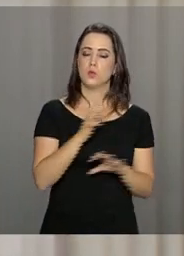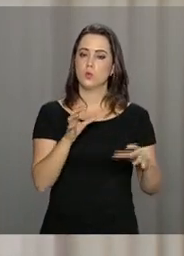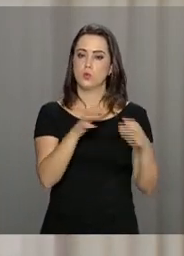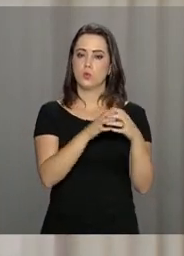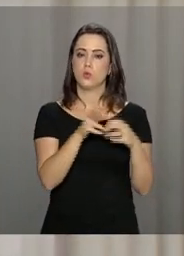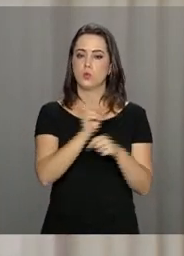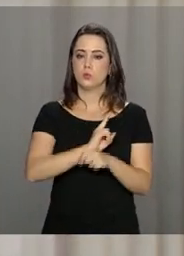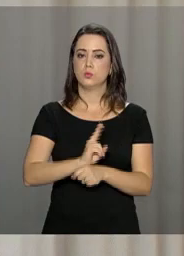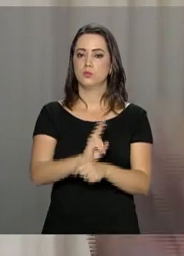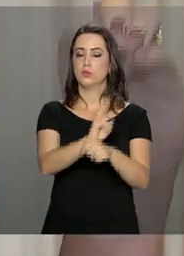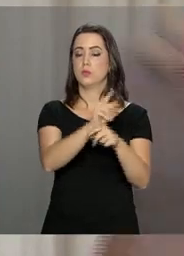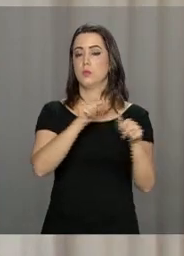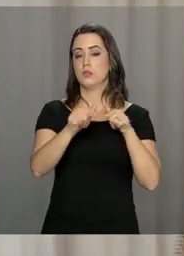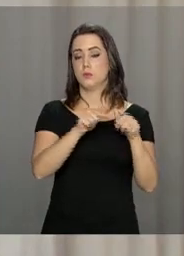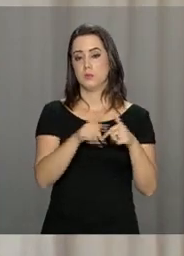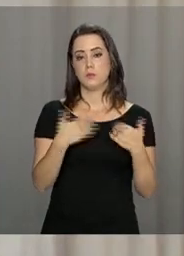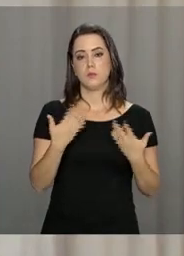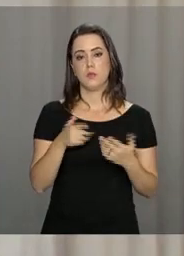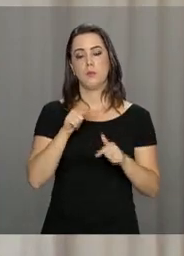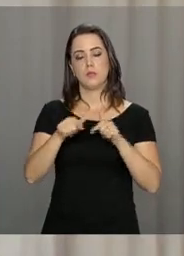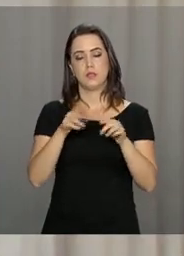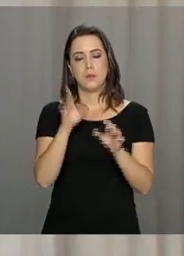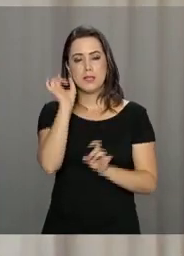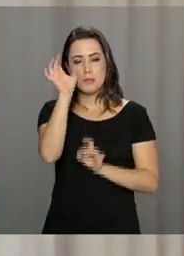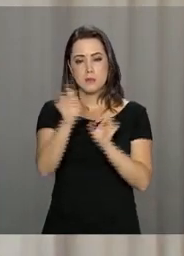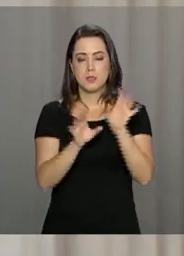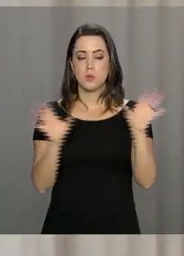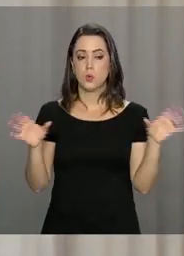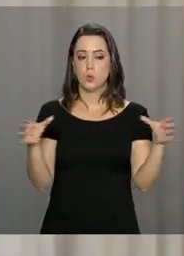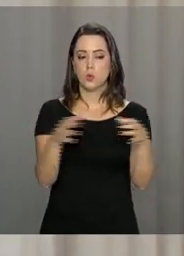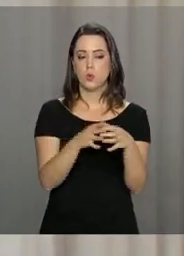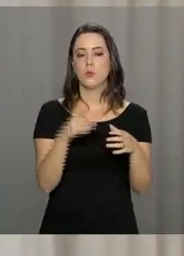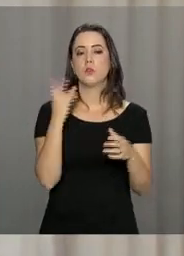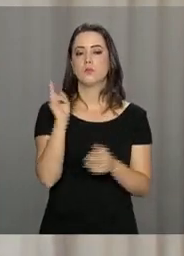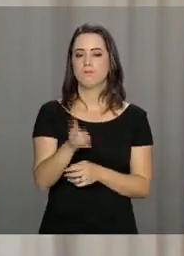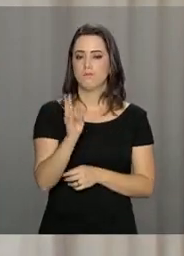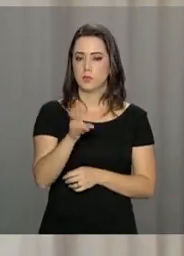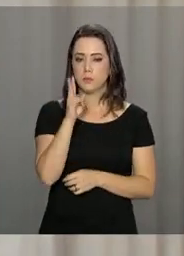vigilância em saúde do trabalhador para atuar especificamente onde a gente ainda continua encontrando problemas.